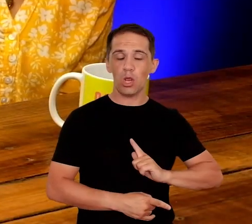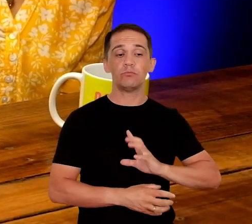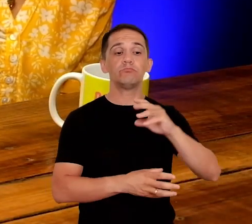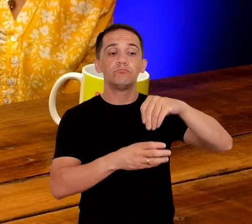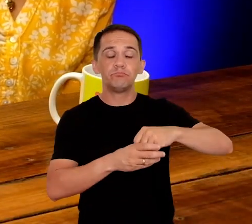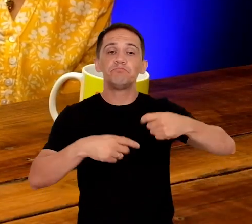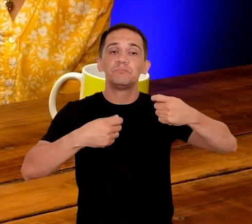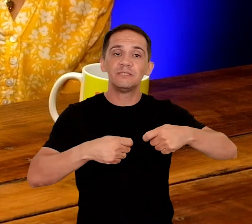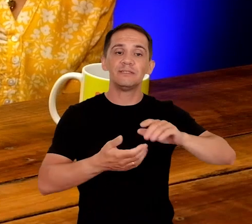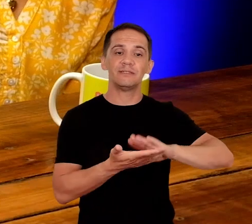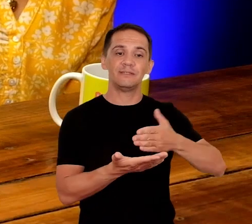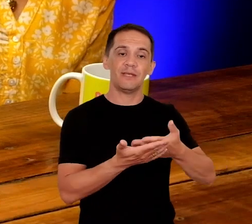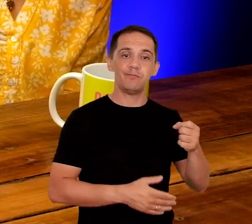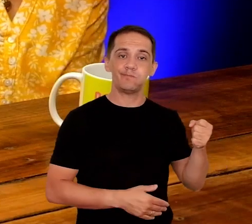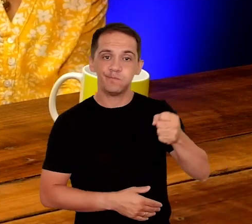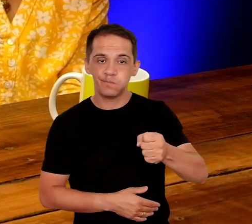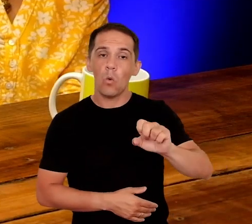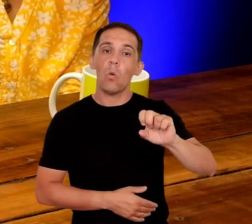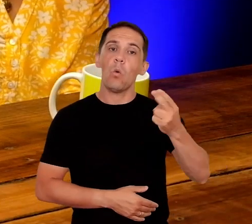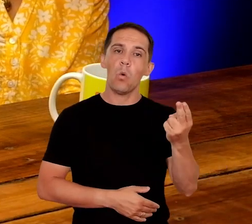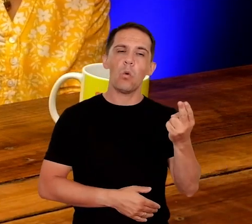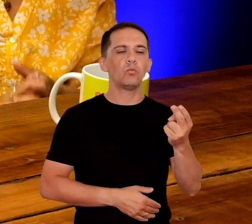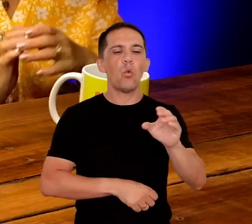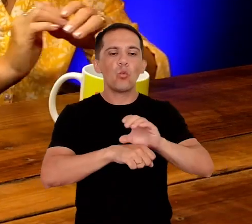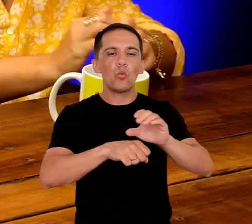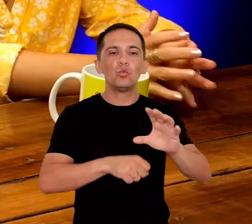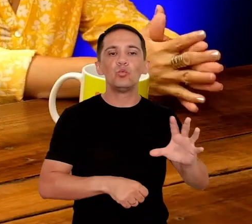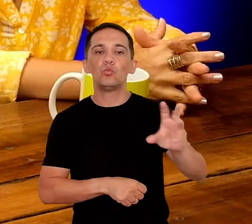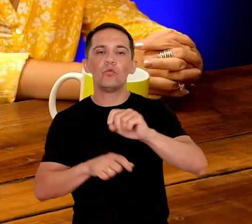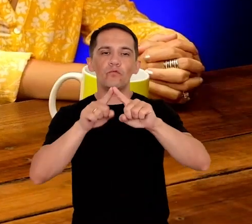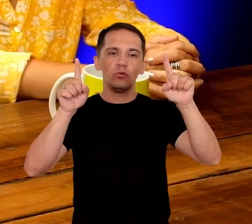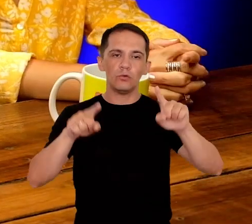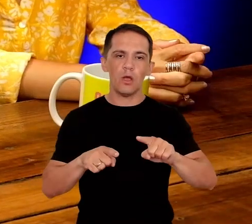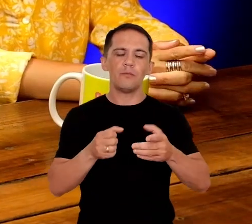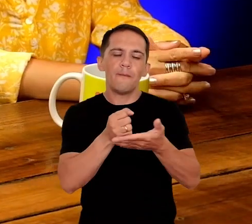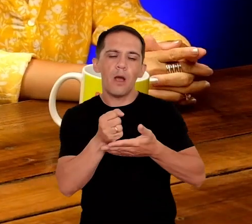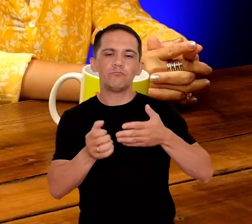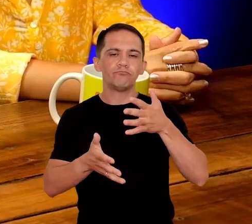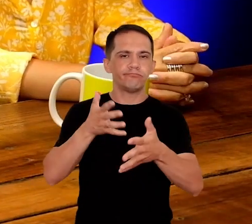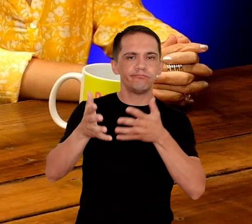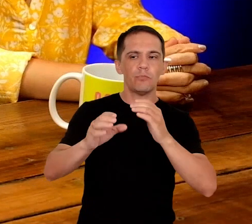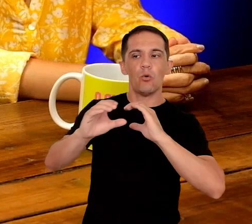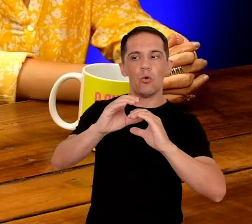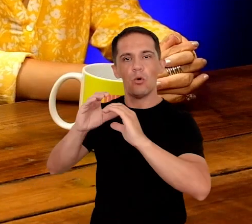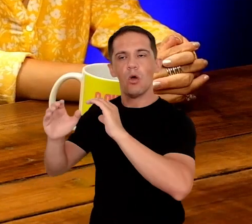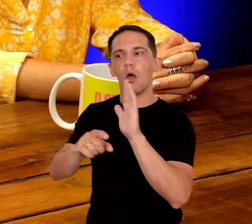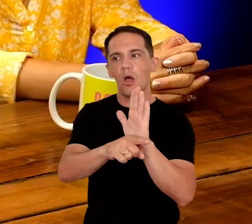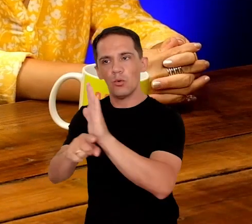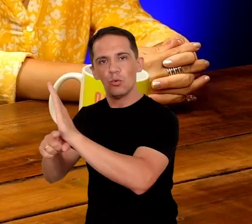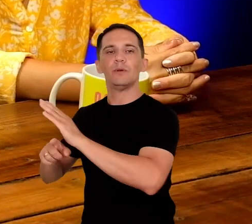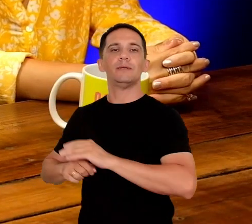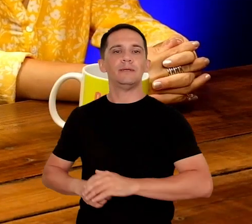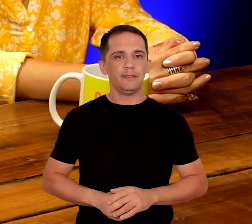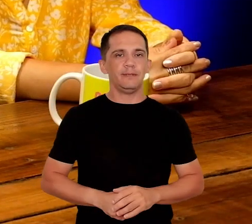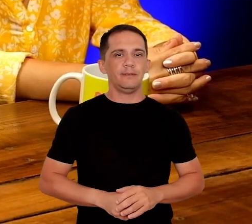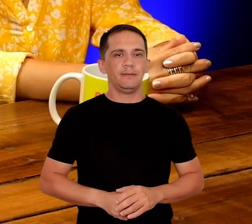deveria ter intérprete de Libras, ou então, pelo menos, que a equipe fosse treinada para poder atender. Né? Mas a gente sabe que ainda